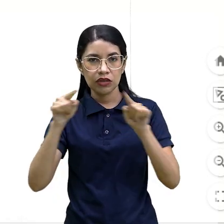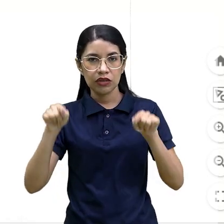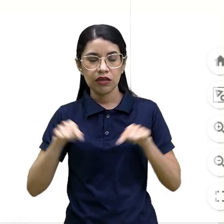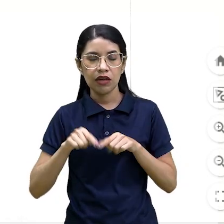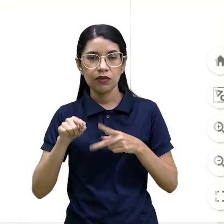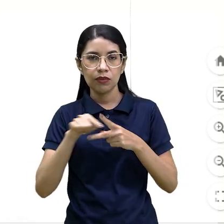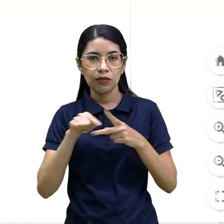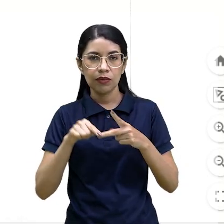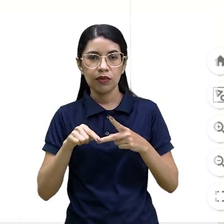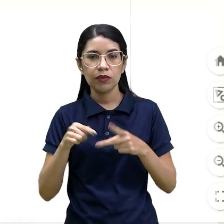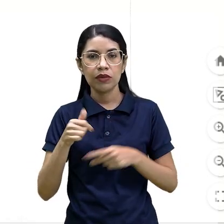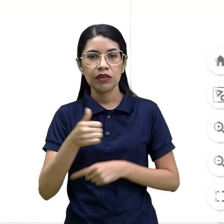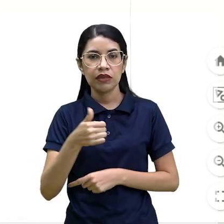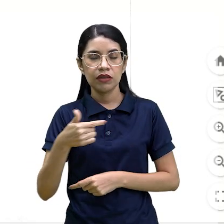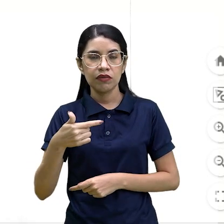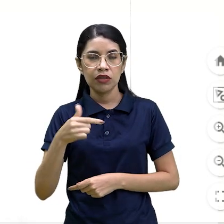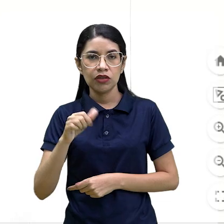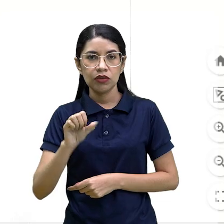vai medir